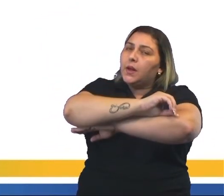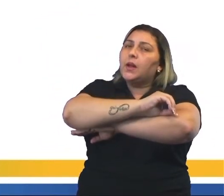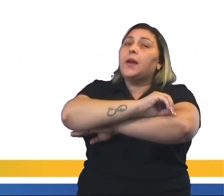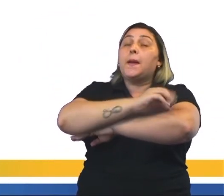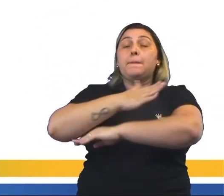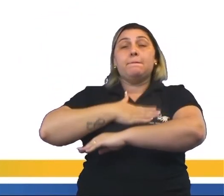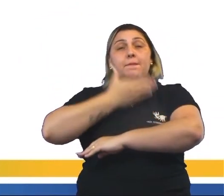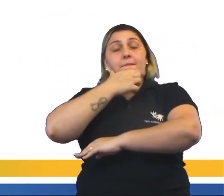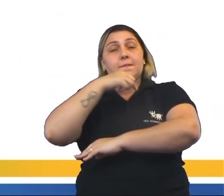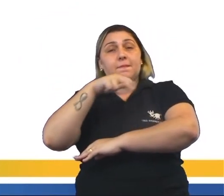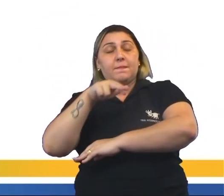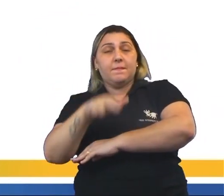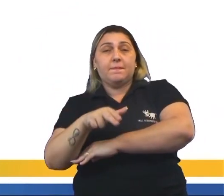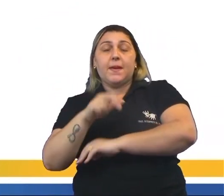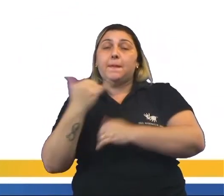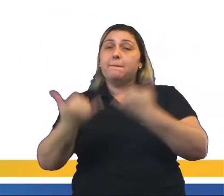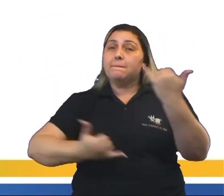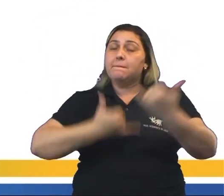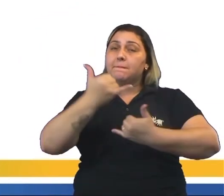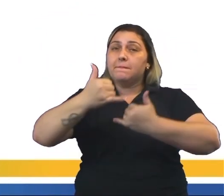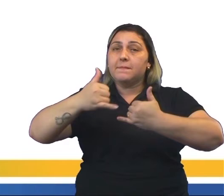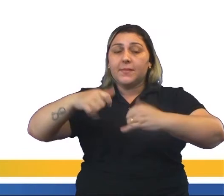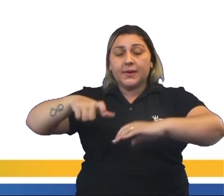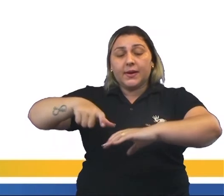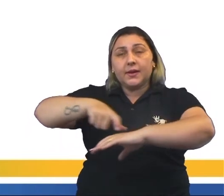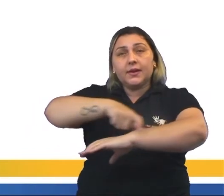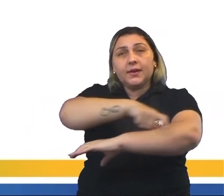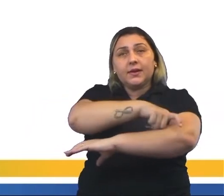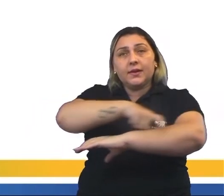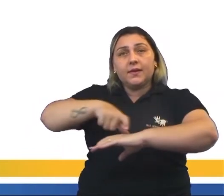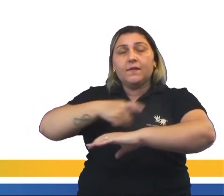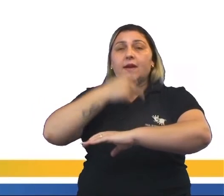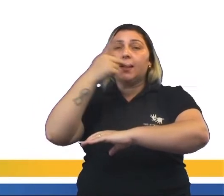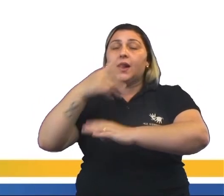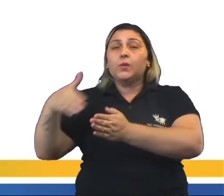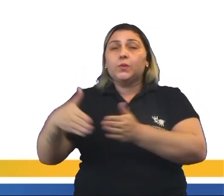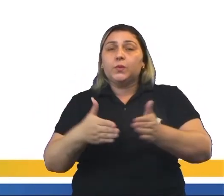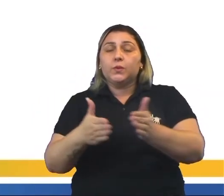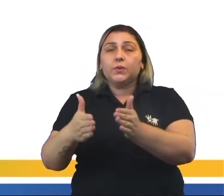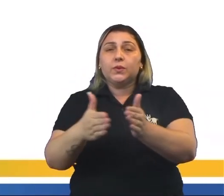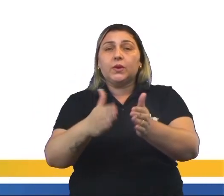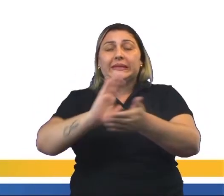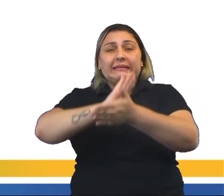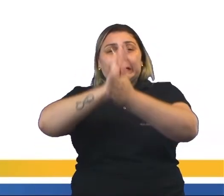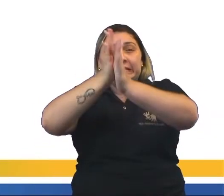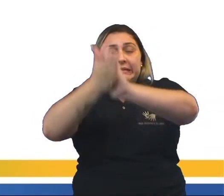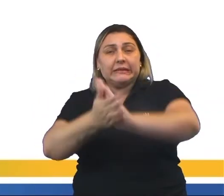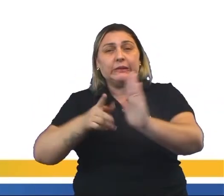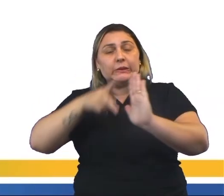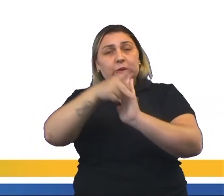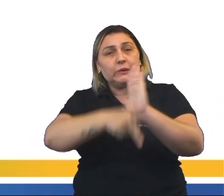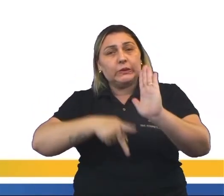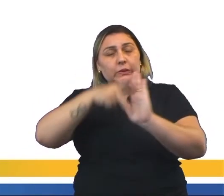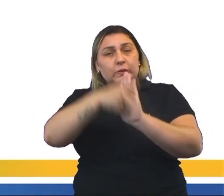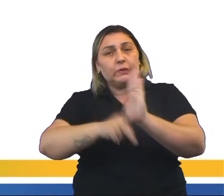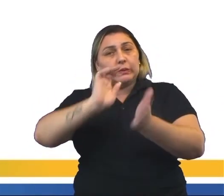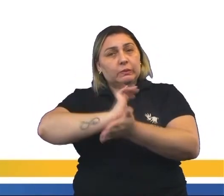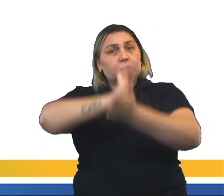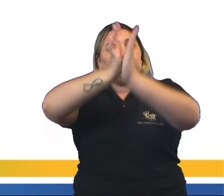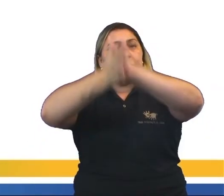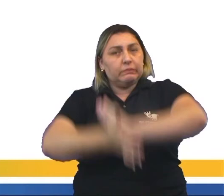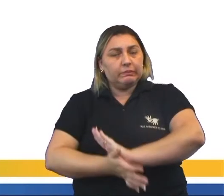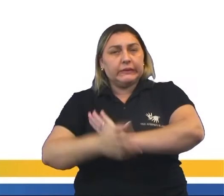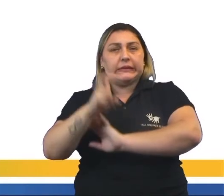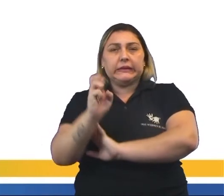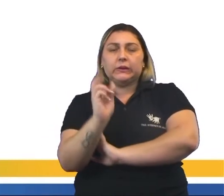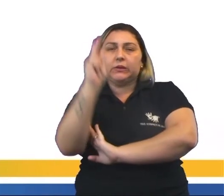minha irmã amávamos brincar nos trilhos. Dizíamos que era nosso caminho amassado e o trem o amassador. A uns